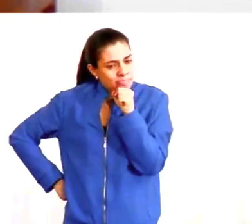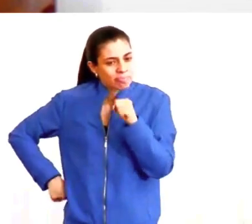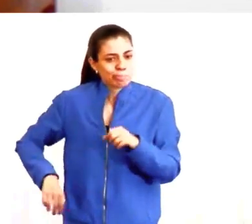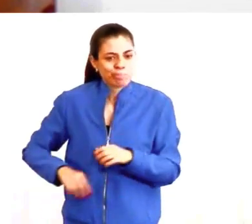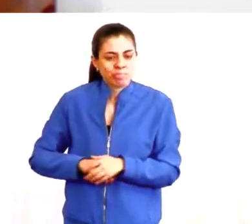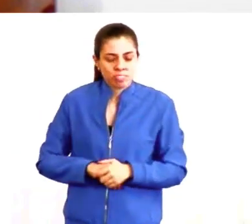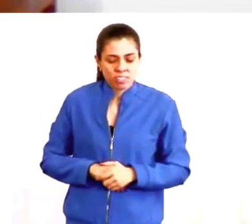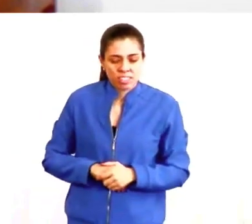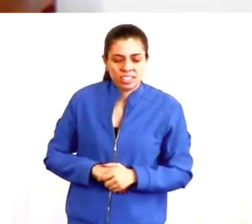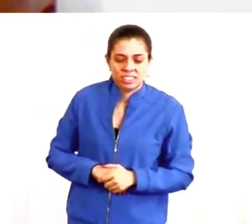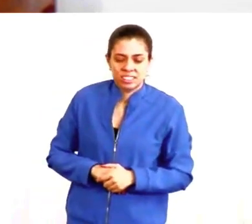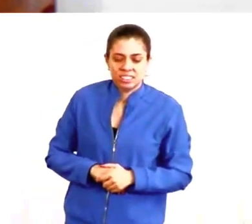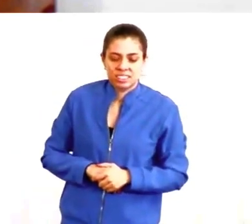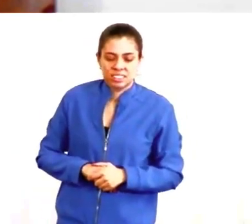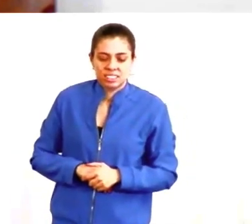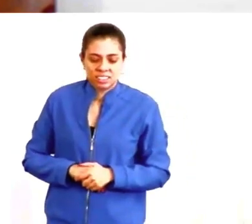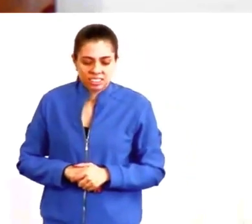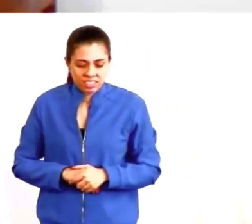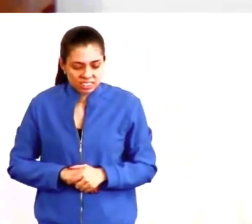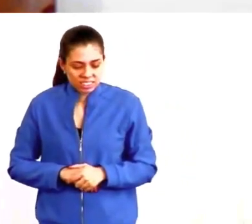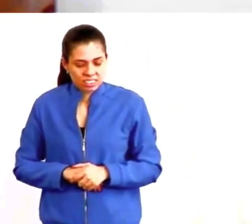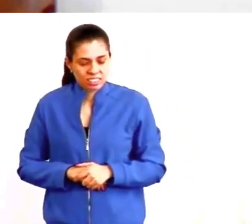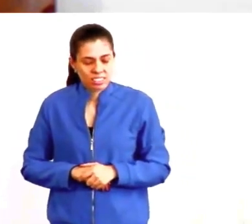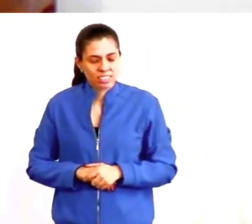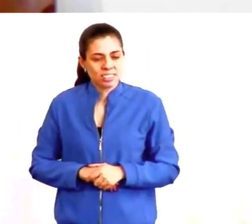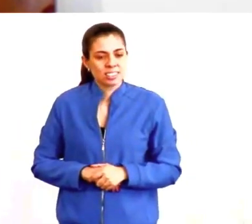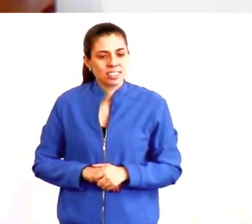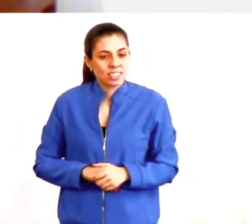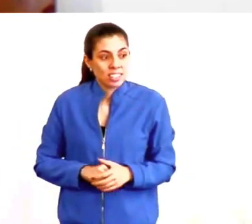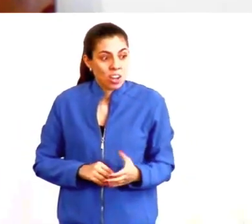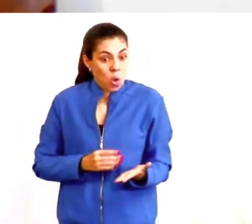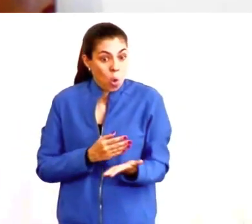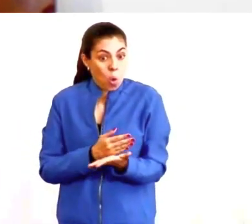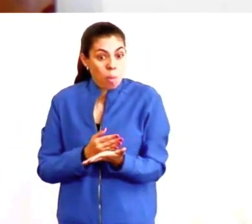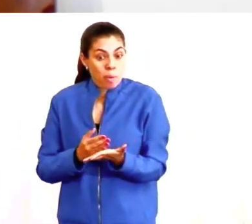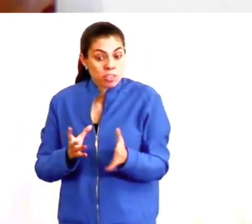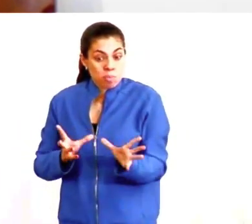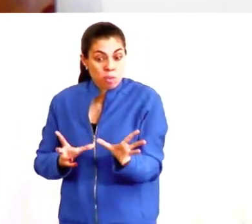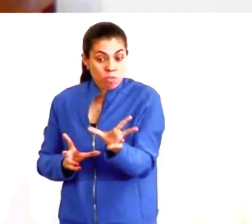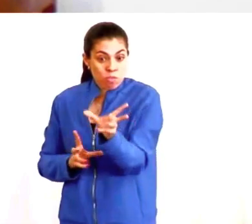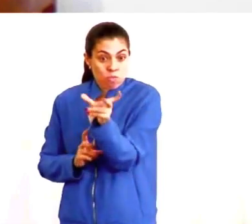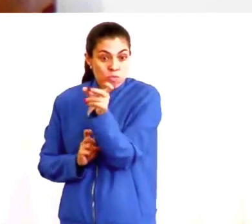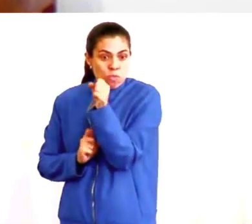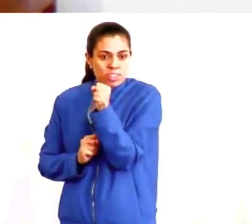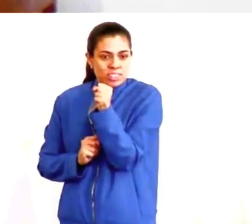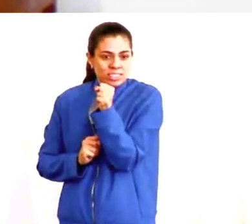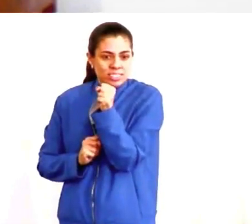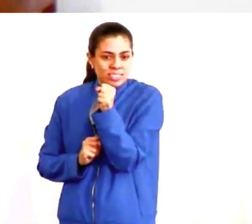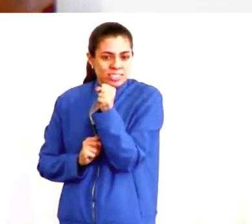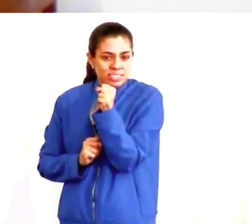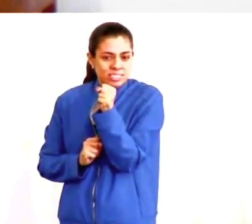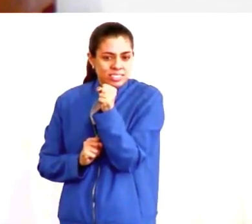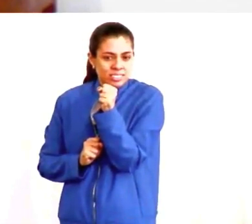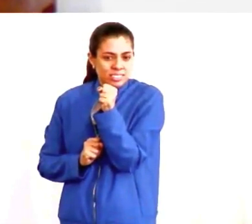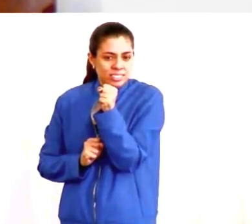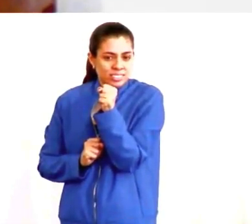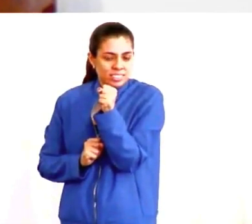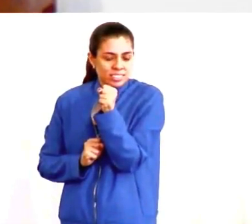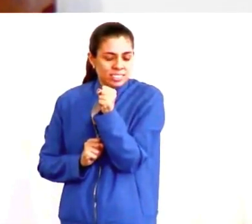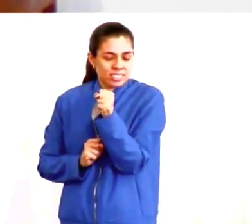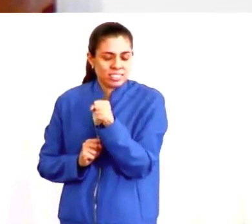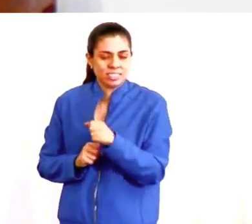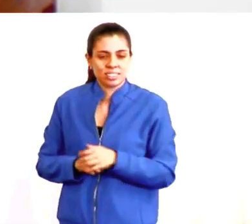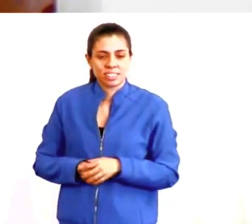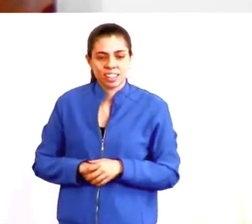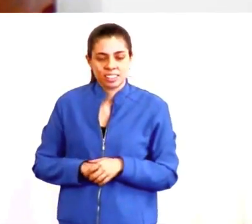uma força de testemunho surge. E onde é que Jesus vai trabalhar isso com os